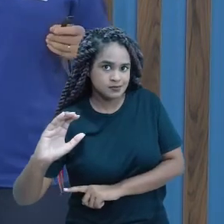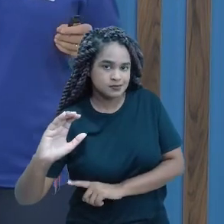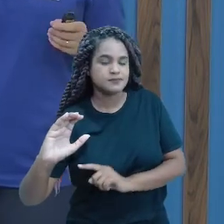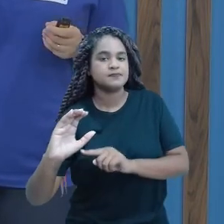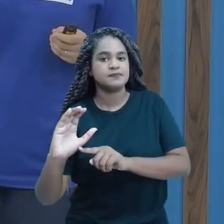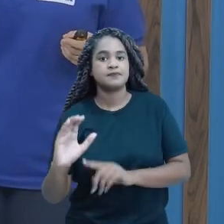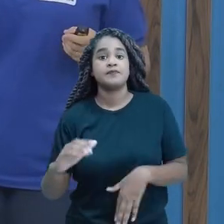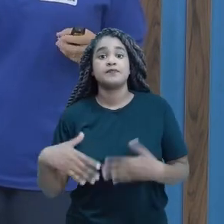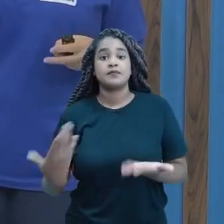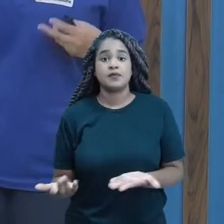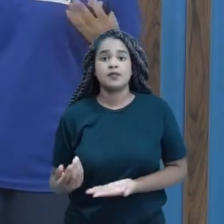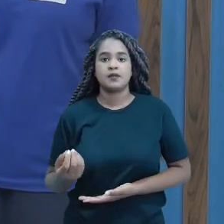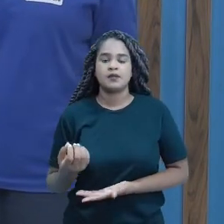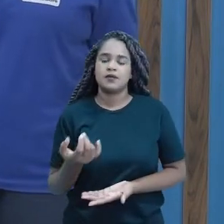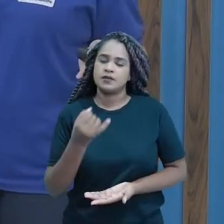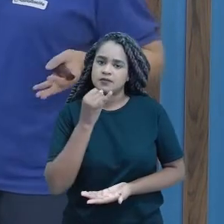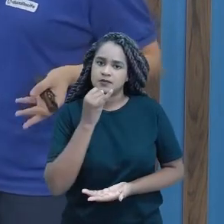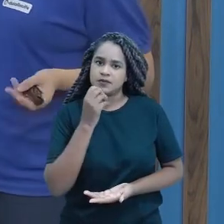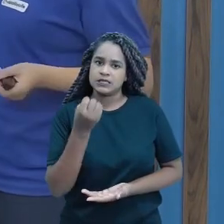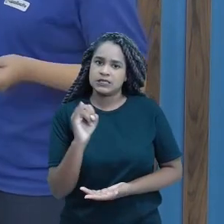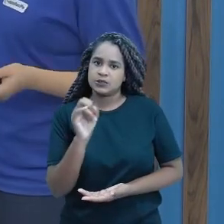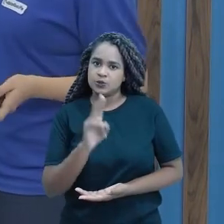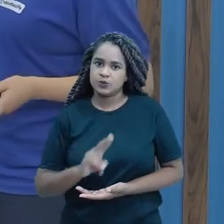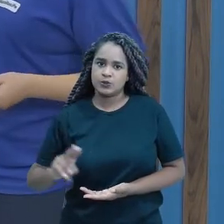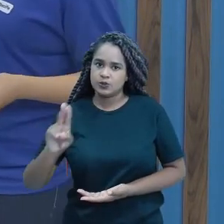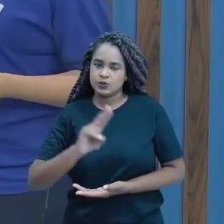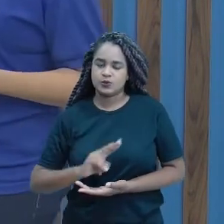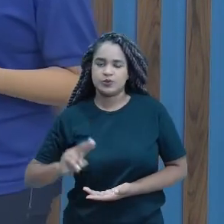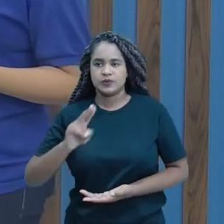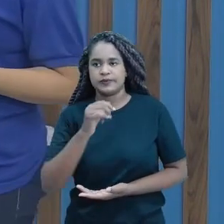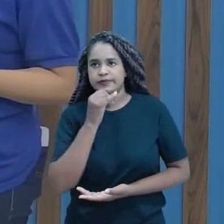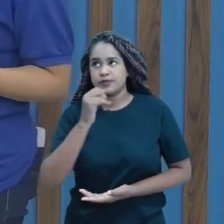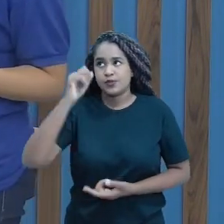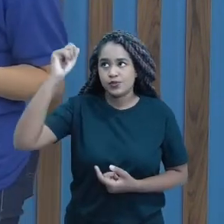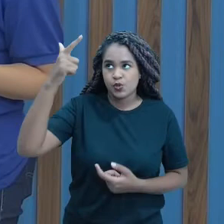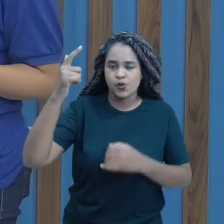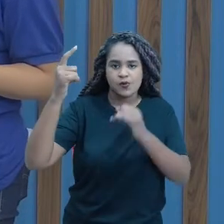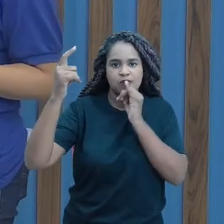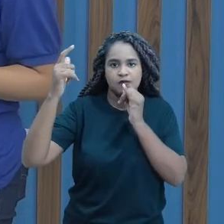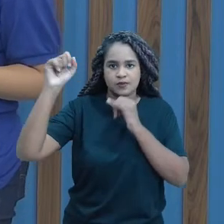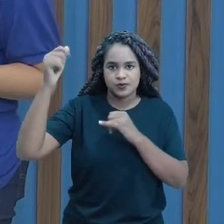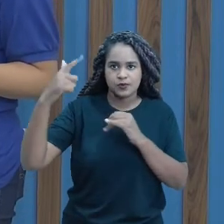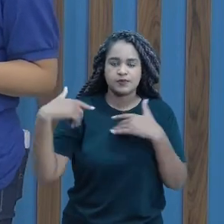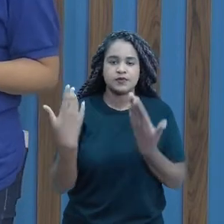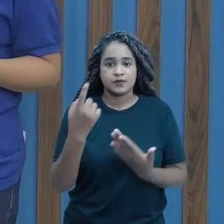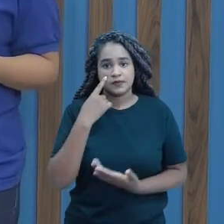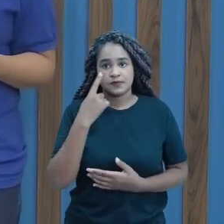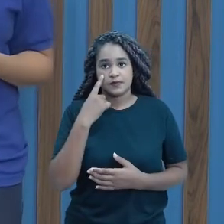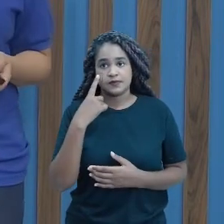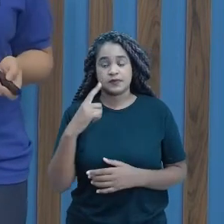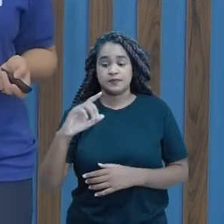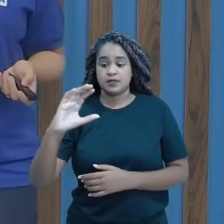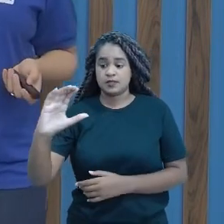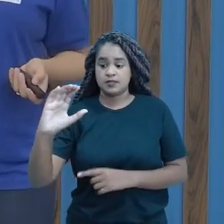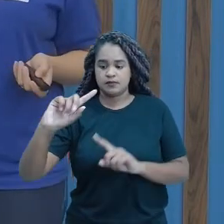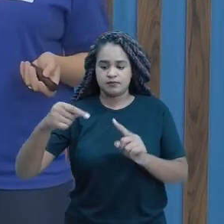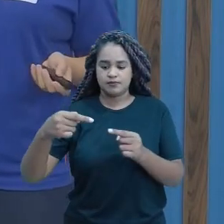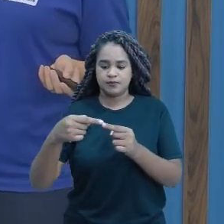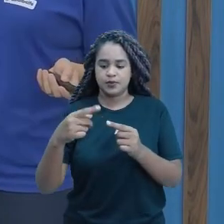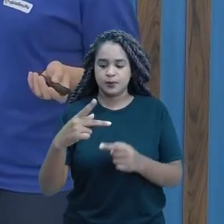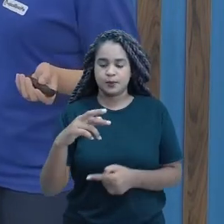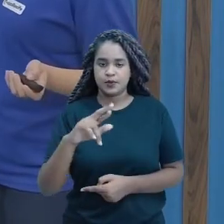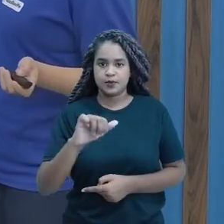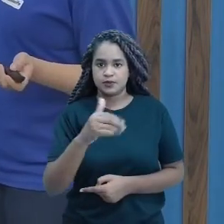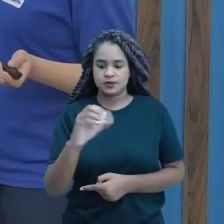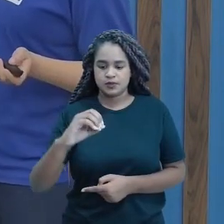jogar esse foco de luz em cima, né, que se a gente fosse observar a ideia da sombra, a sombra do cateto C está sendo feita através do comprimento M,